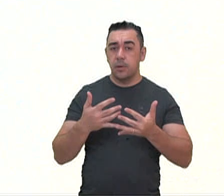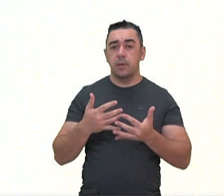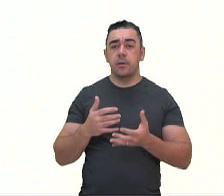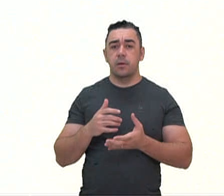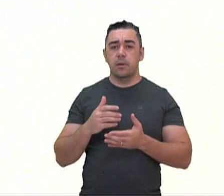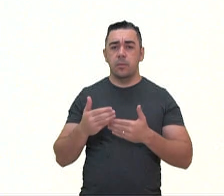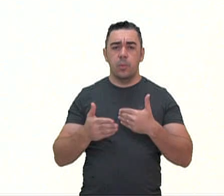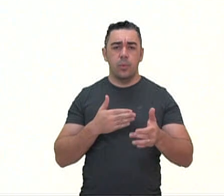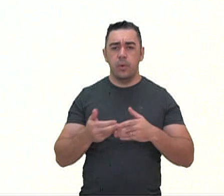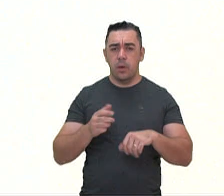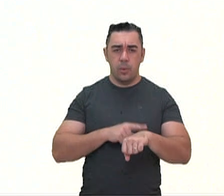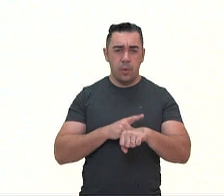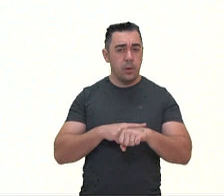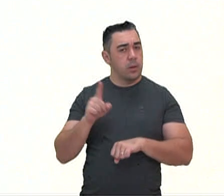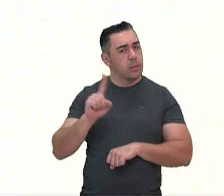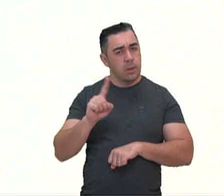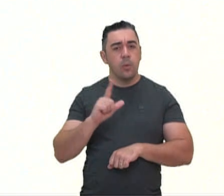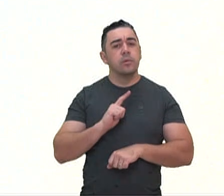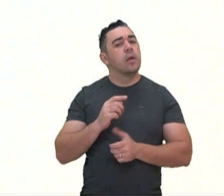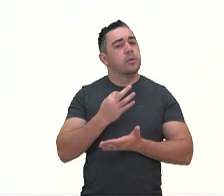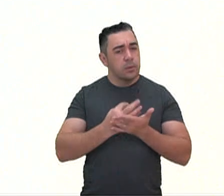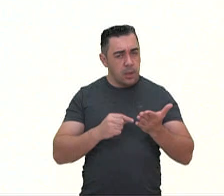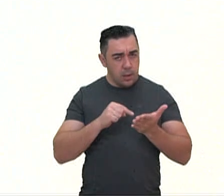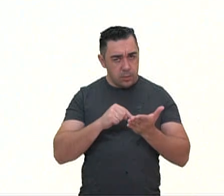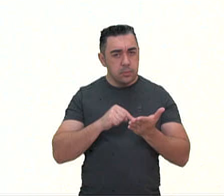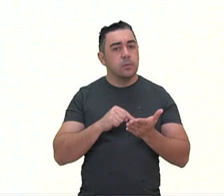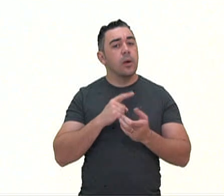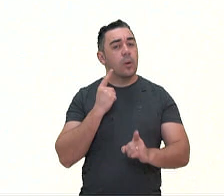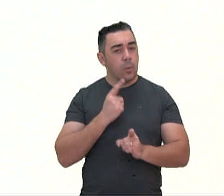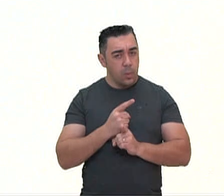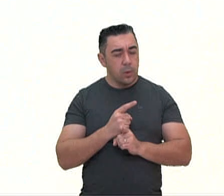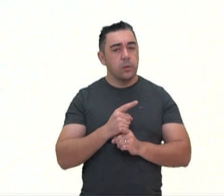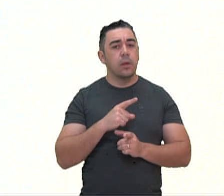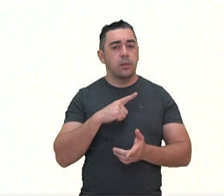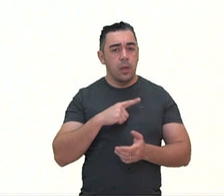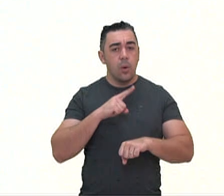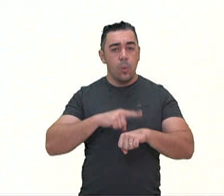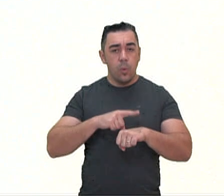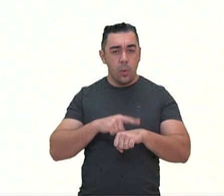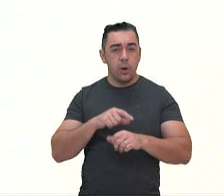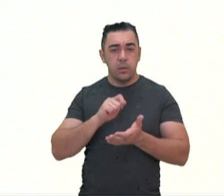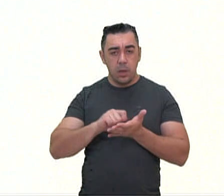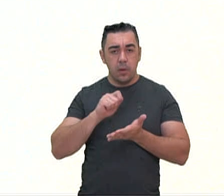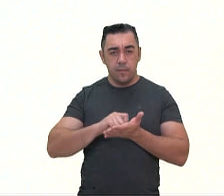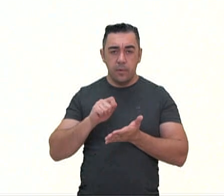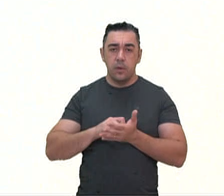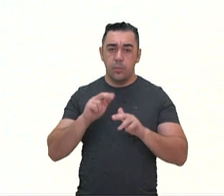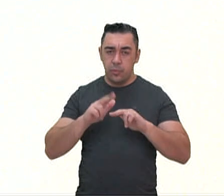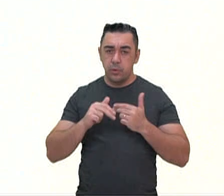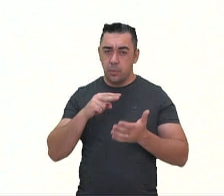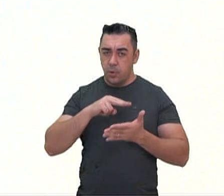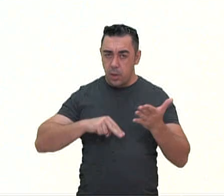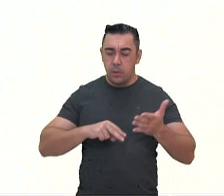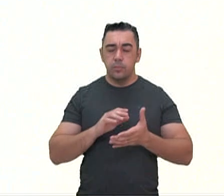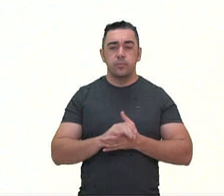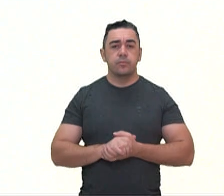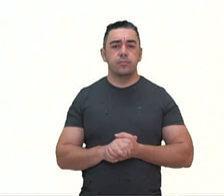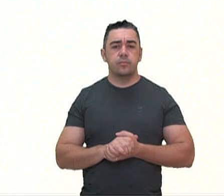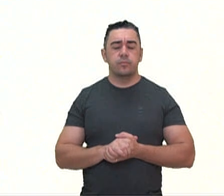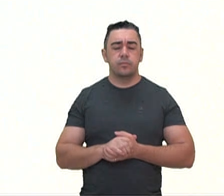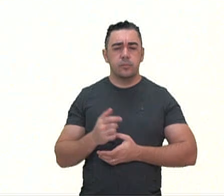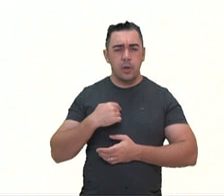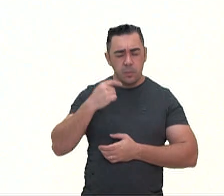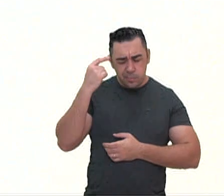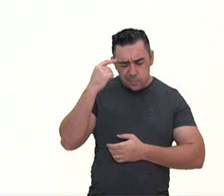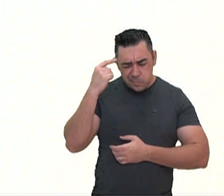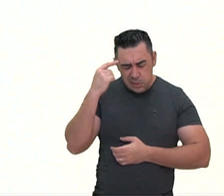qualquer hora. Não, está lá no texto, nós podemos encontrar essa resposta. Para isso, né, nós lemos o texto. Fico